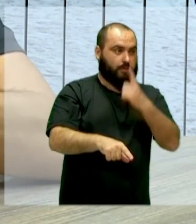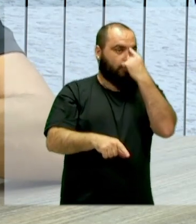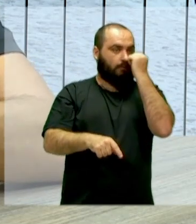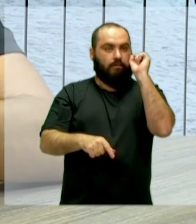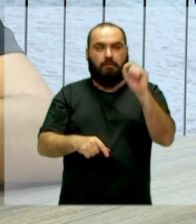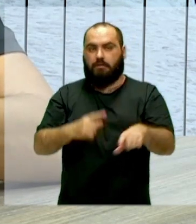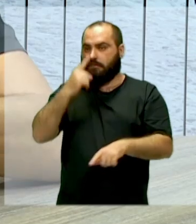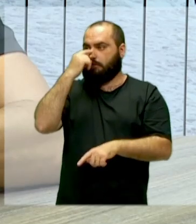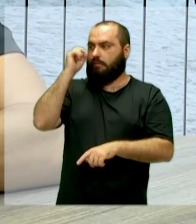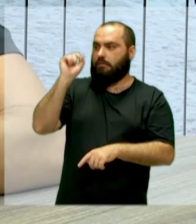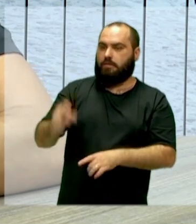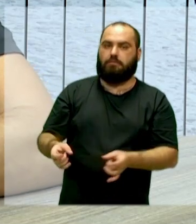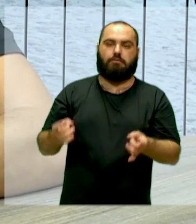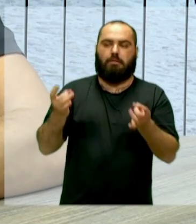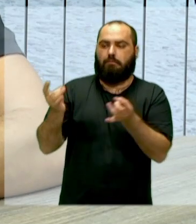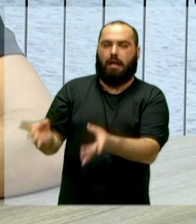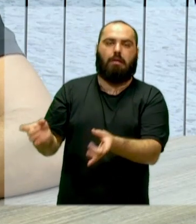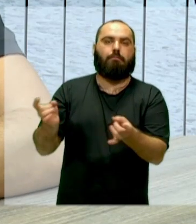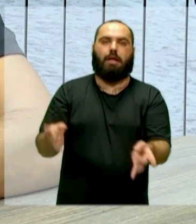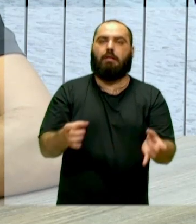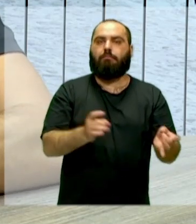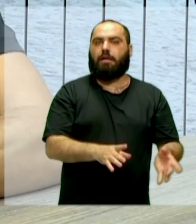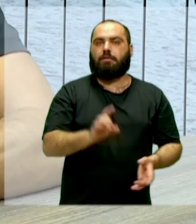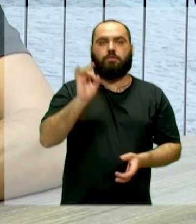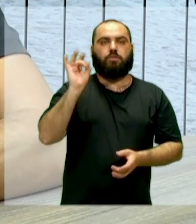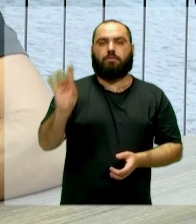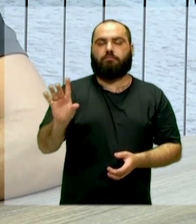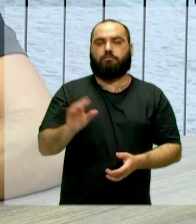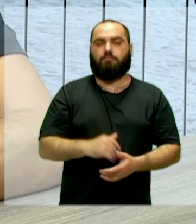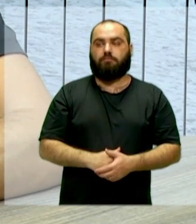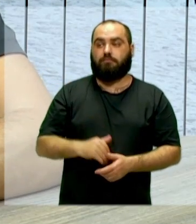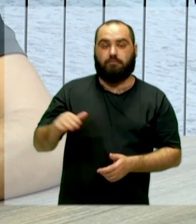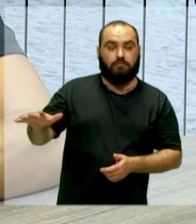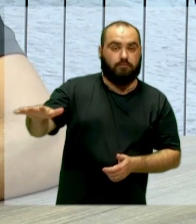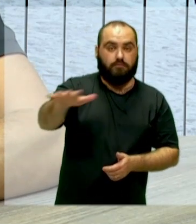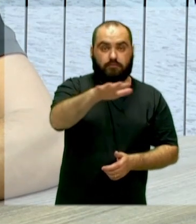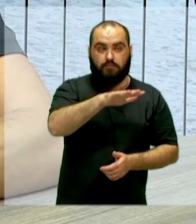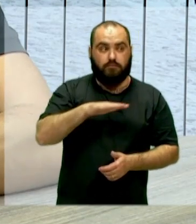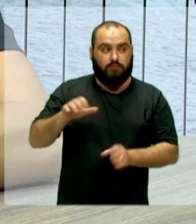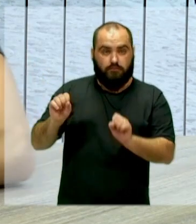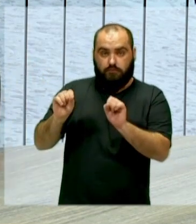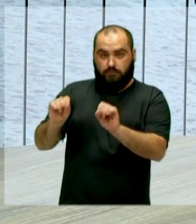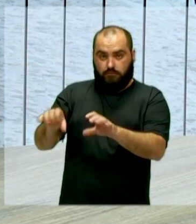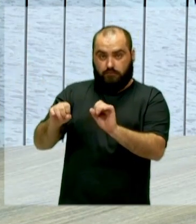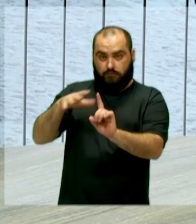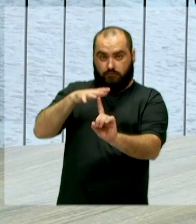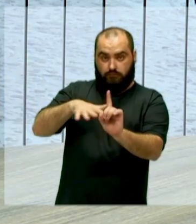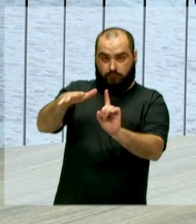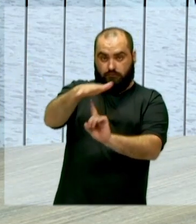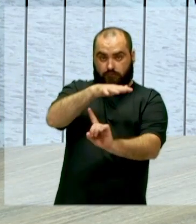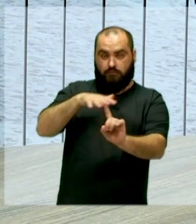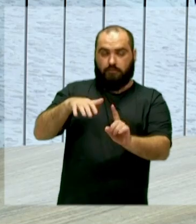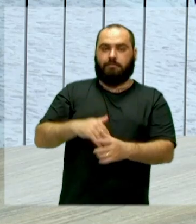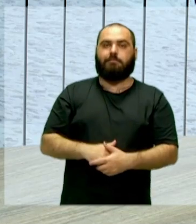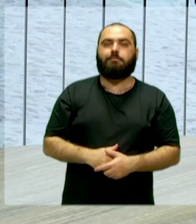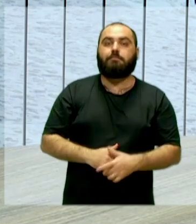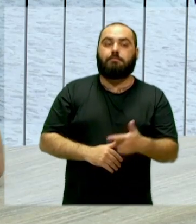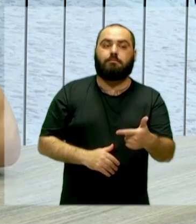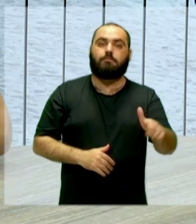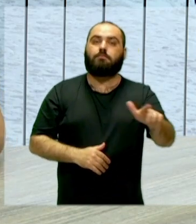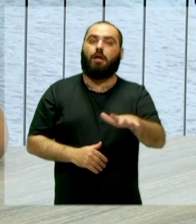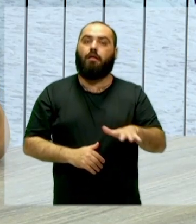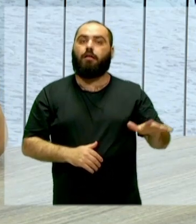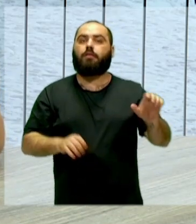produtos os enfim e o e isso tudo através da Educação Ambiental né E a outra parte de de estrutura é a estrutura